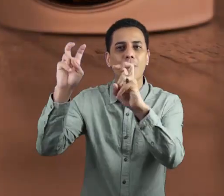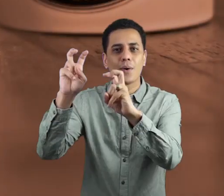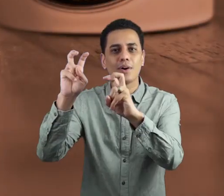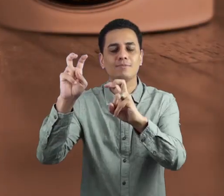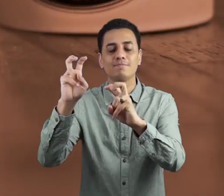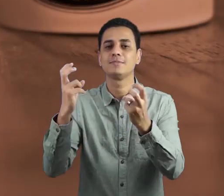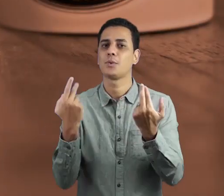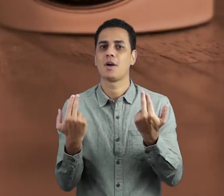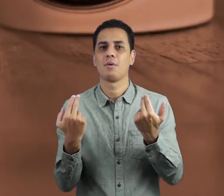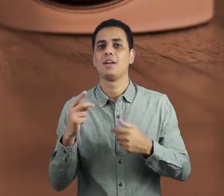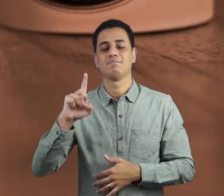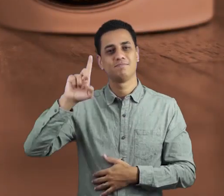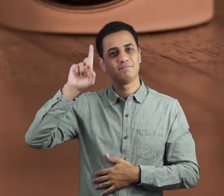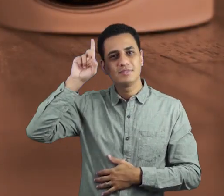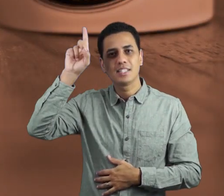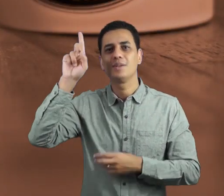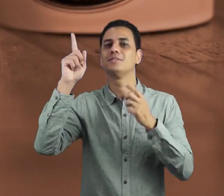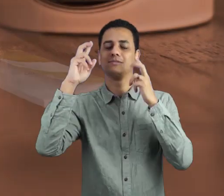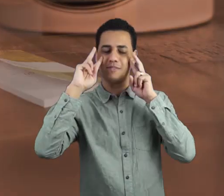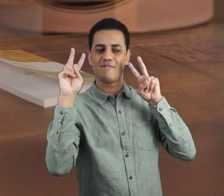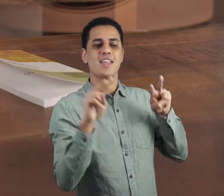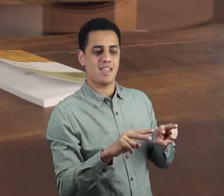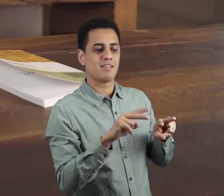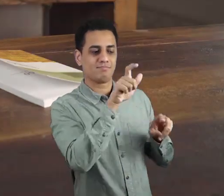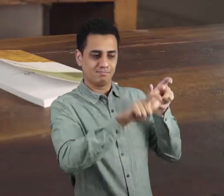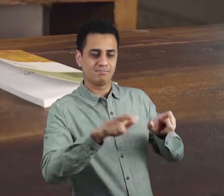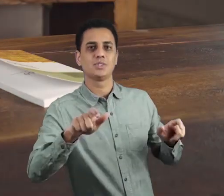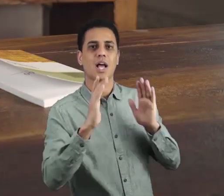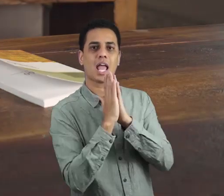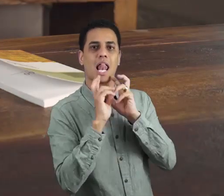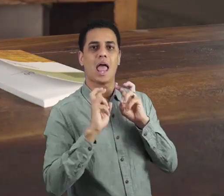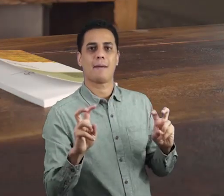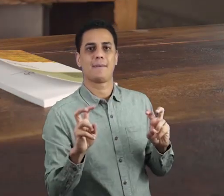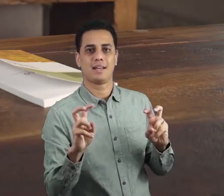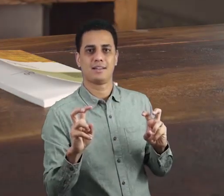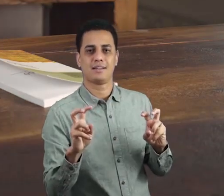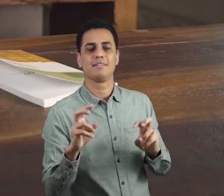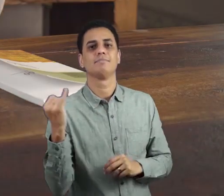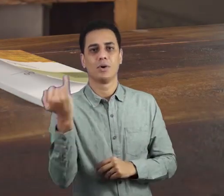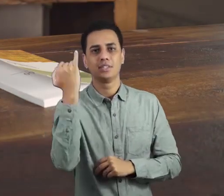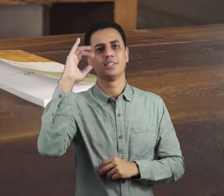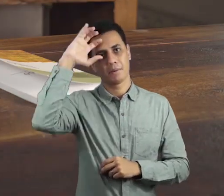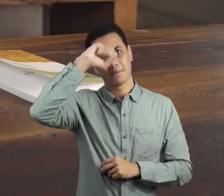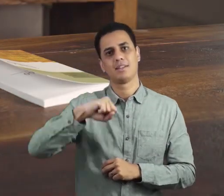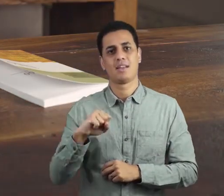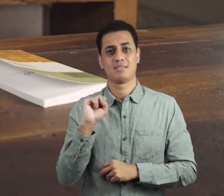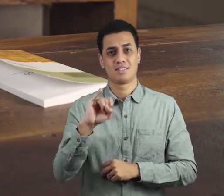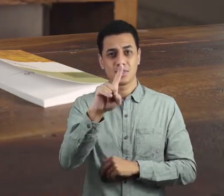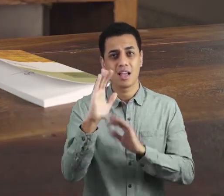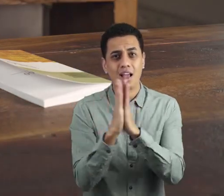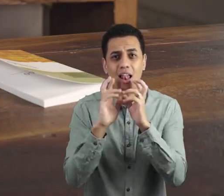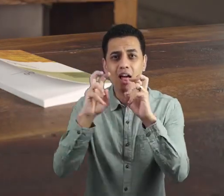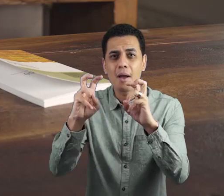lamento do ceifeiro chegou aos ouvidos do Senhor dos Exércitos, você precisa crer que o Senhor dos Exércitos ouve